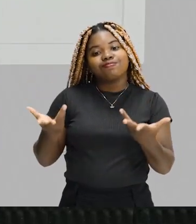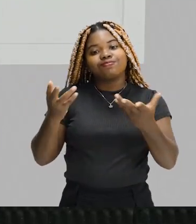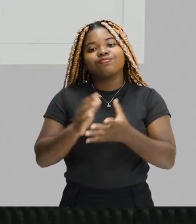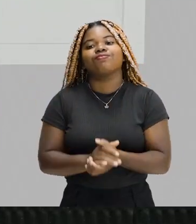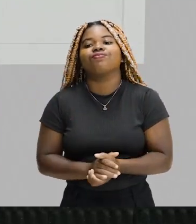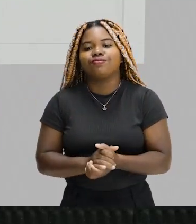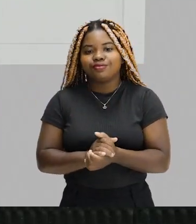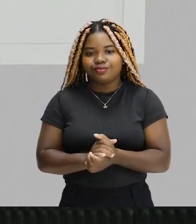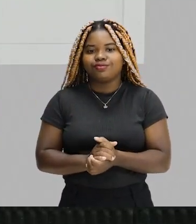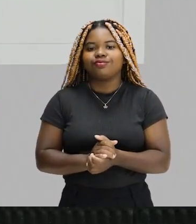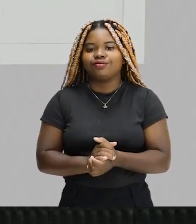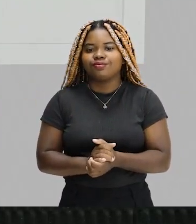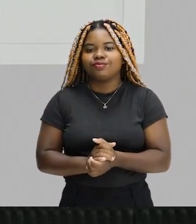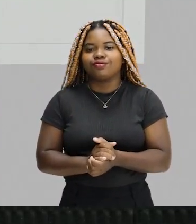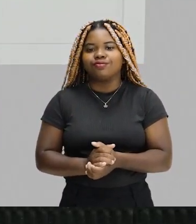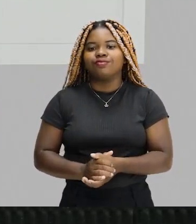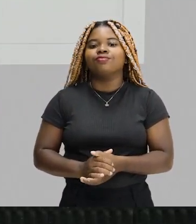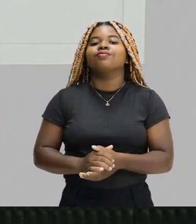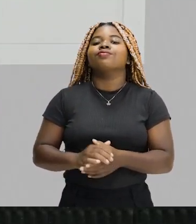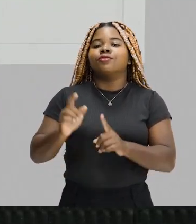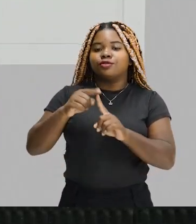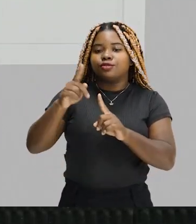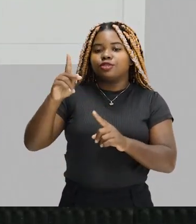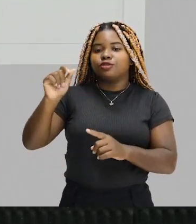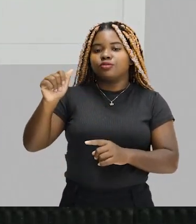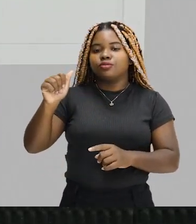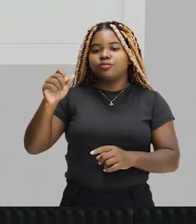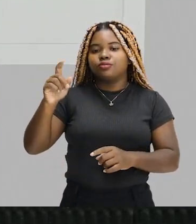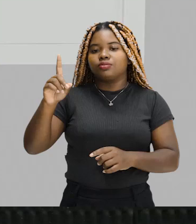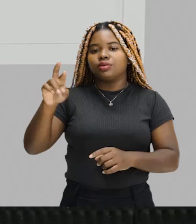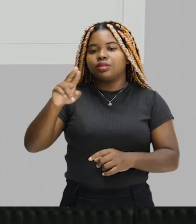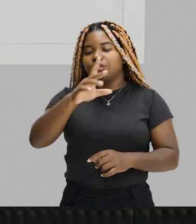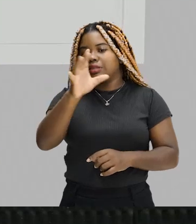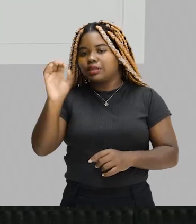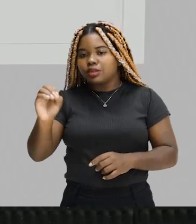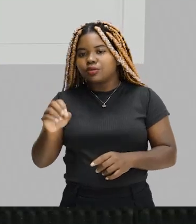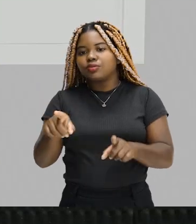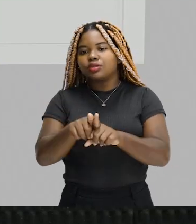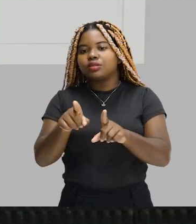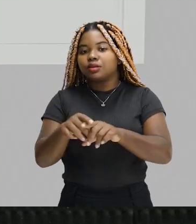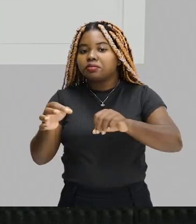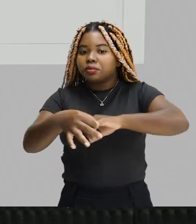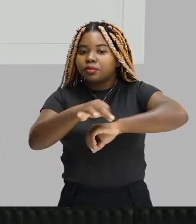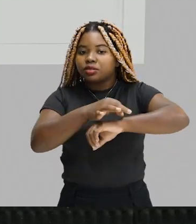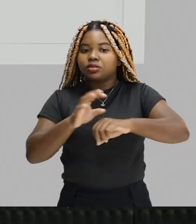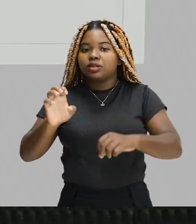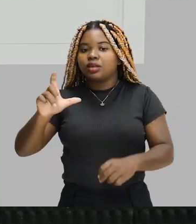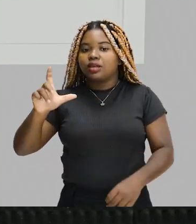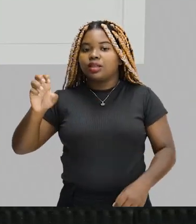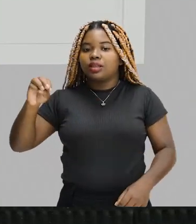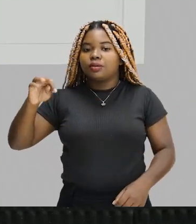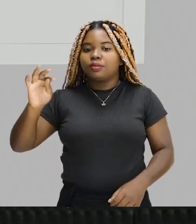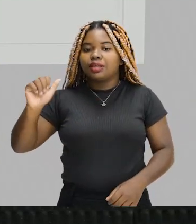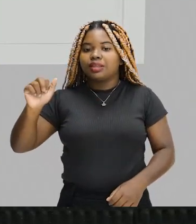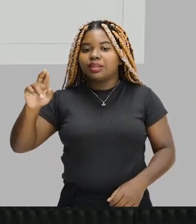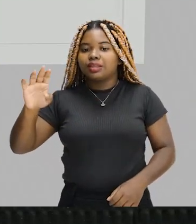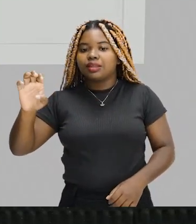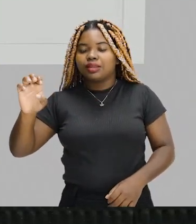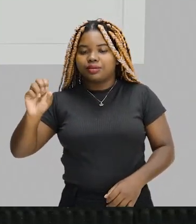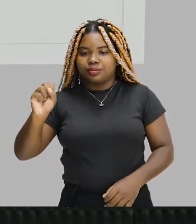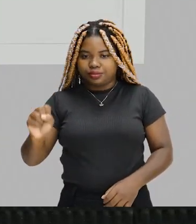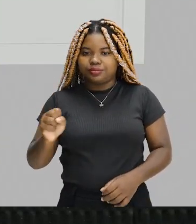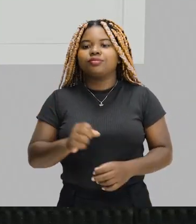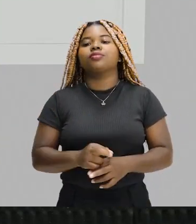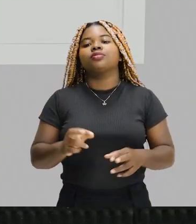aí para o terceiro ano do ensino médio, tá ok? Então faz parte da grade curricular do terceiro